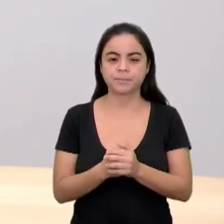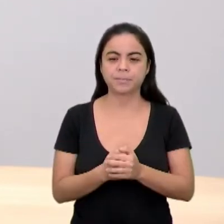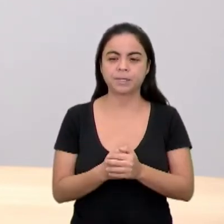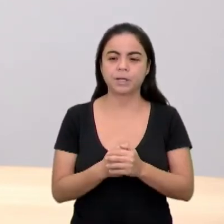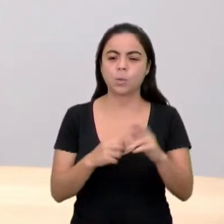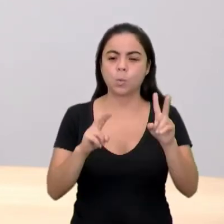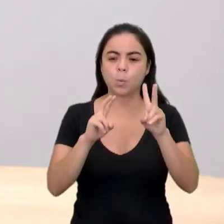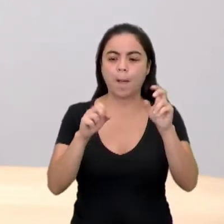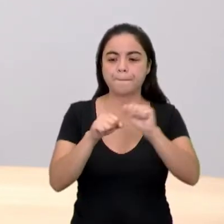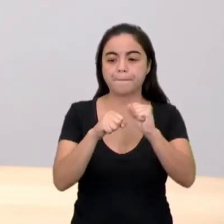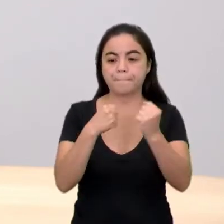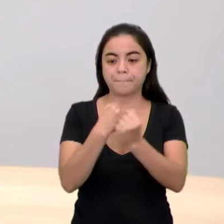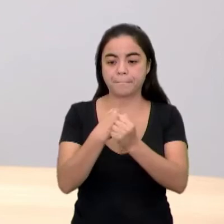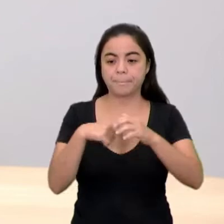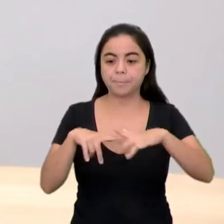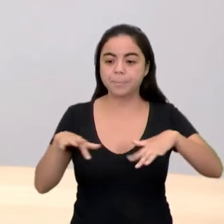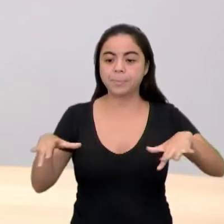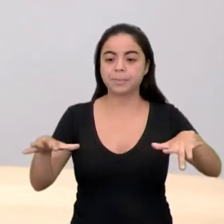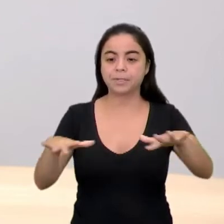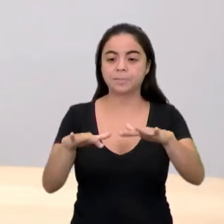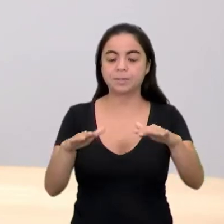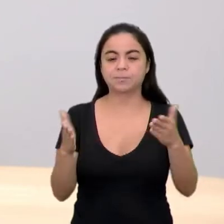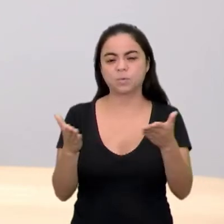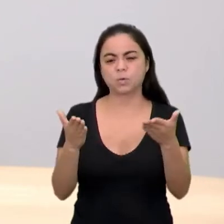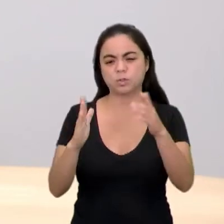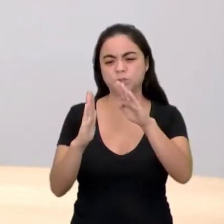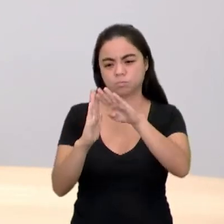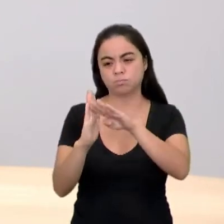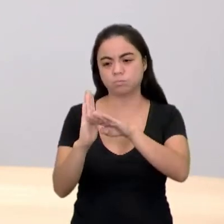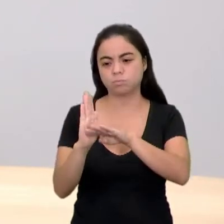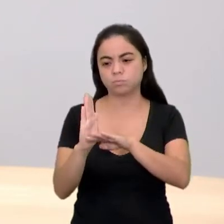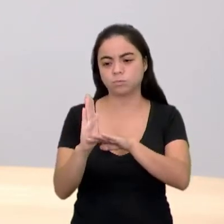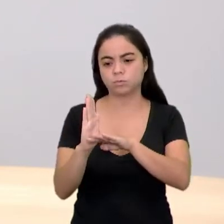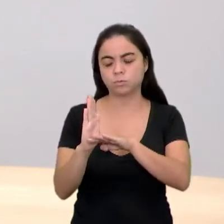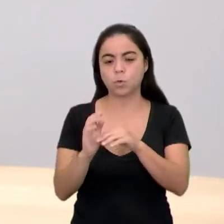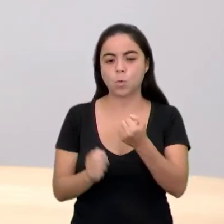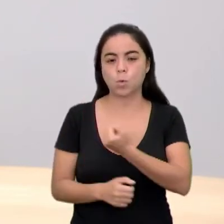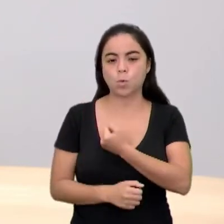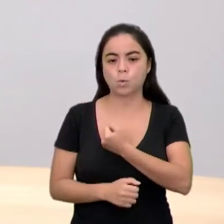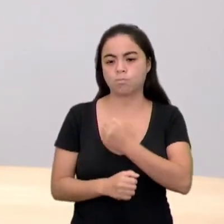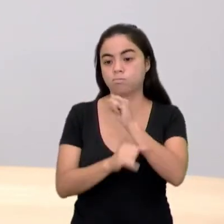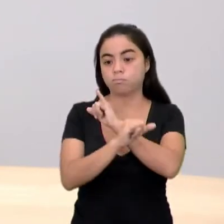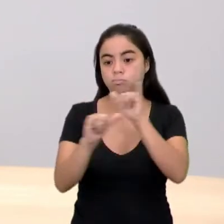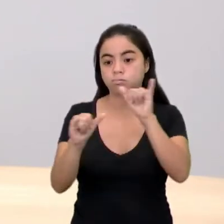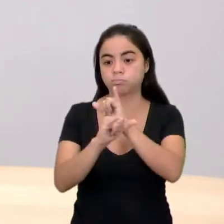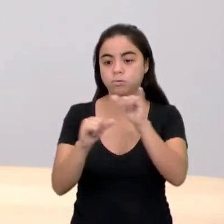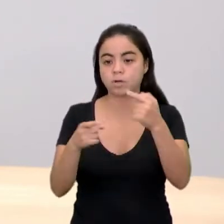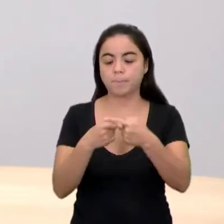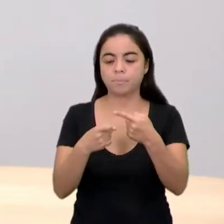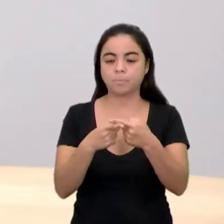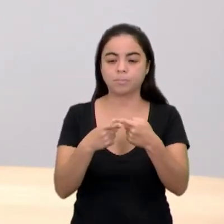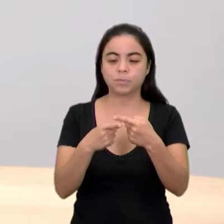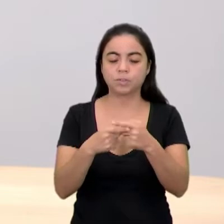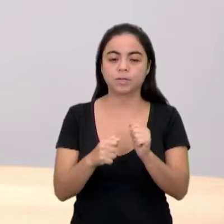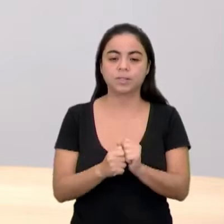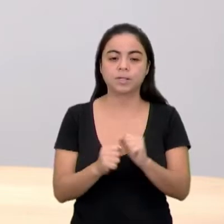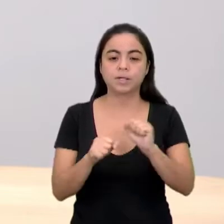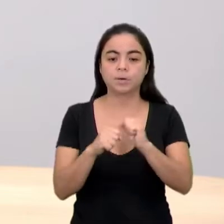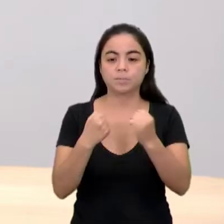muito sobre a pandemia, né? Hoje tem reduzido um pouquinho já o número de notícias sobre isso, já que a pandemia ela